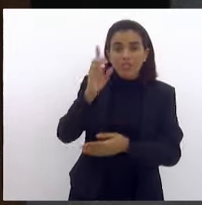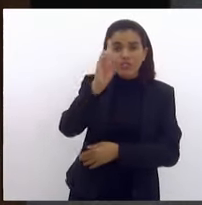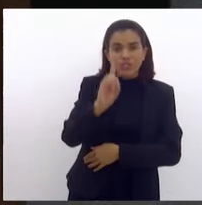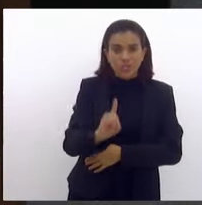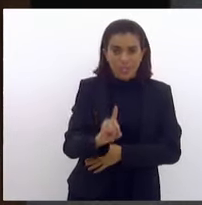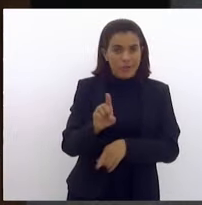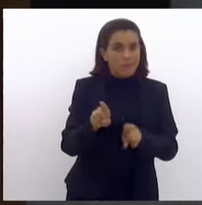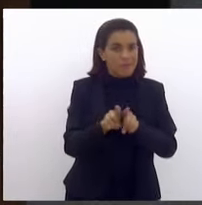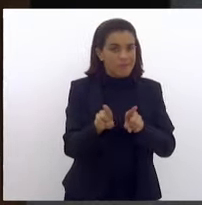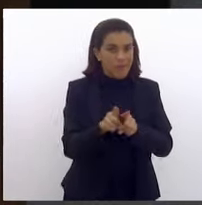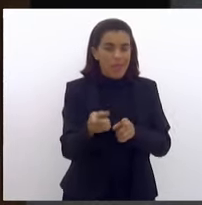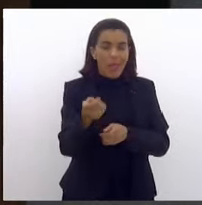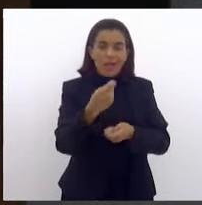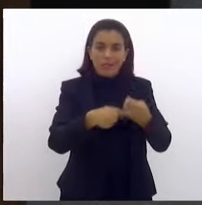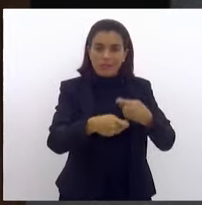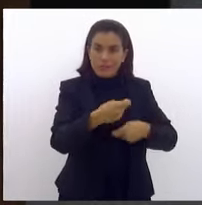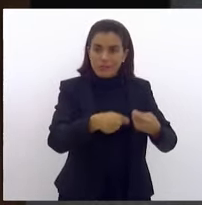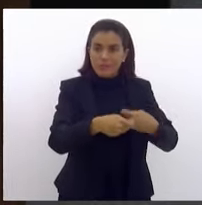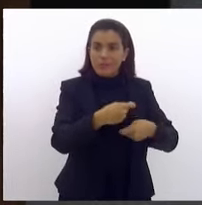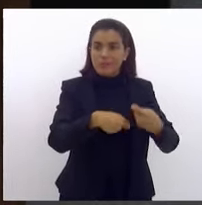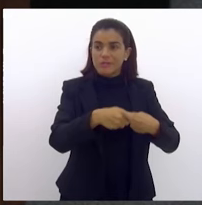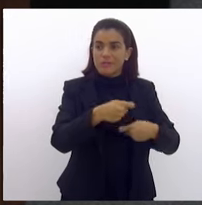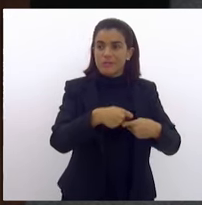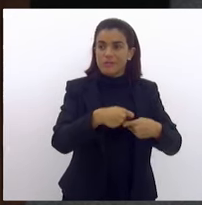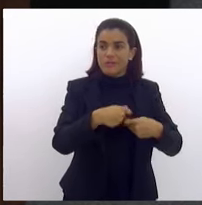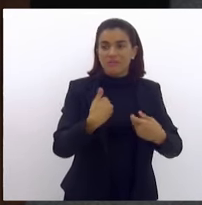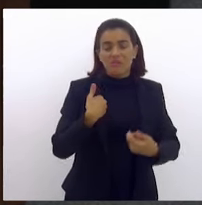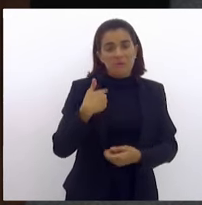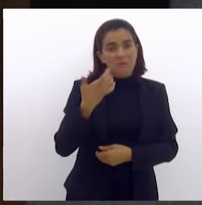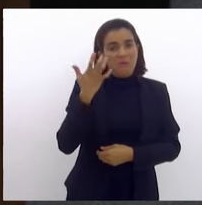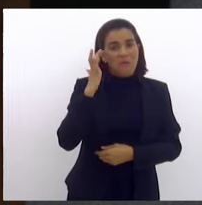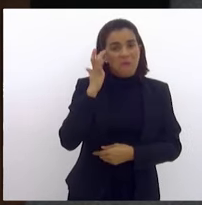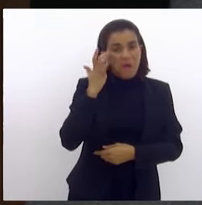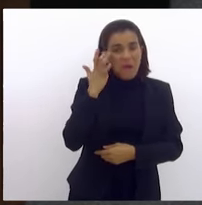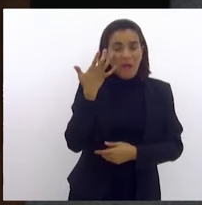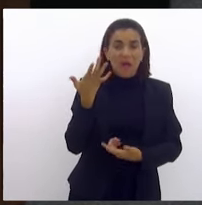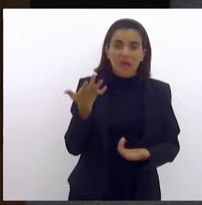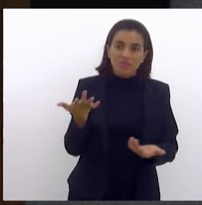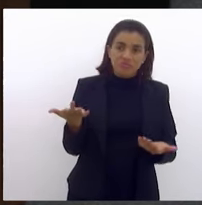sede também, administrativa. Então, eu acho que isso seria...